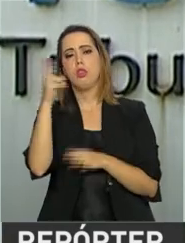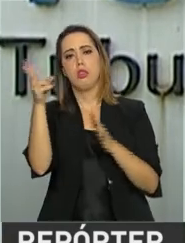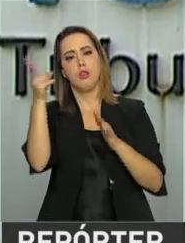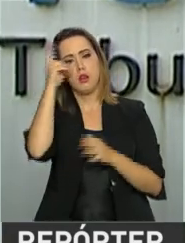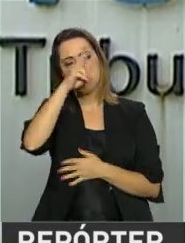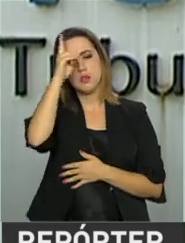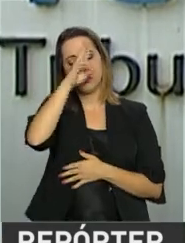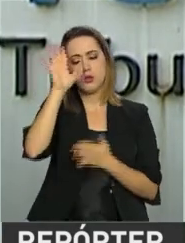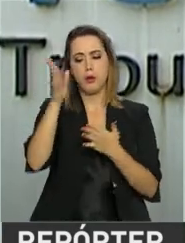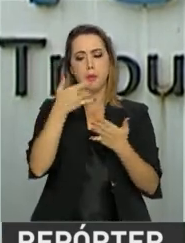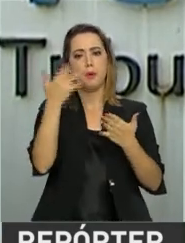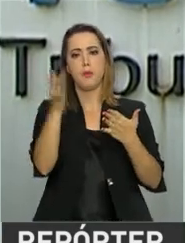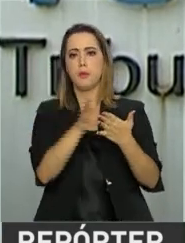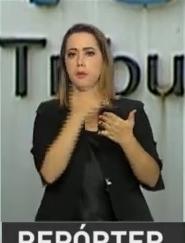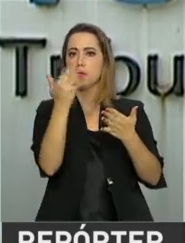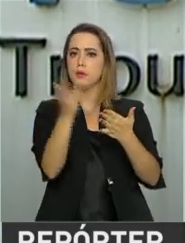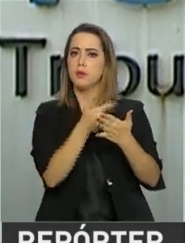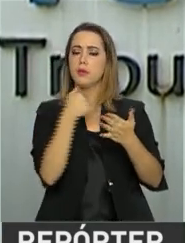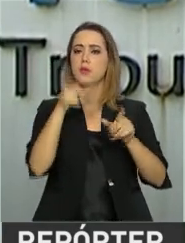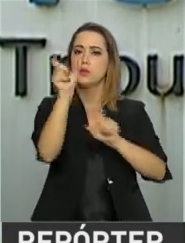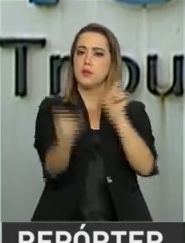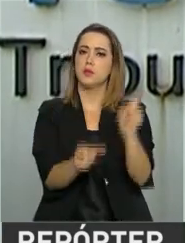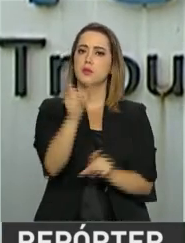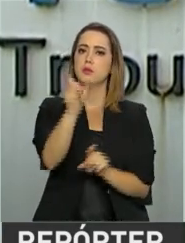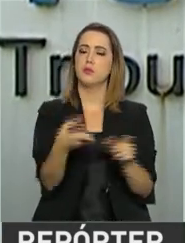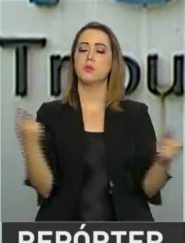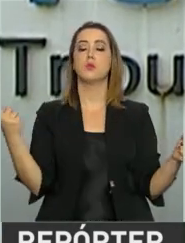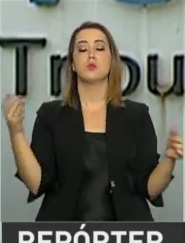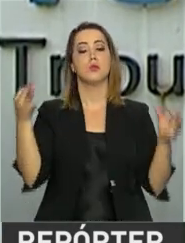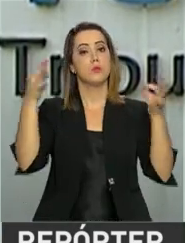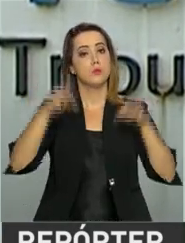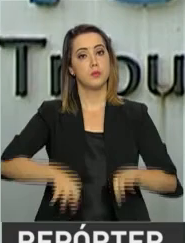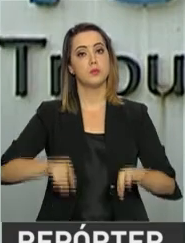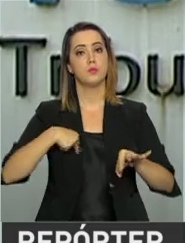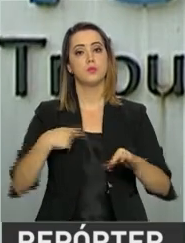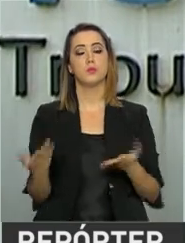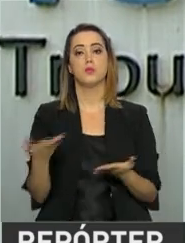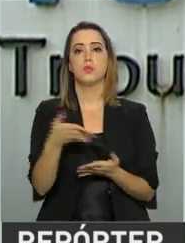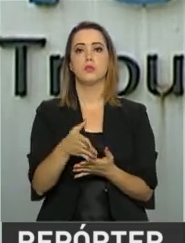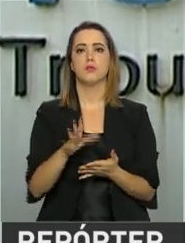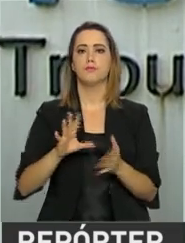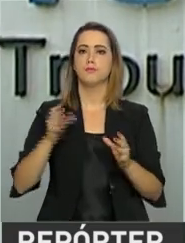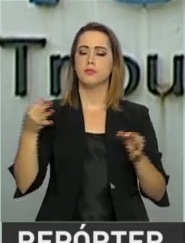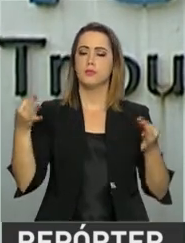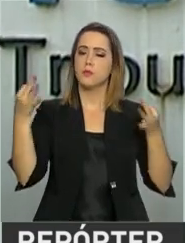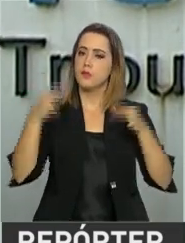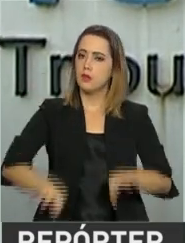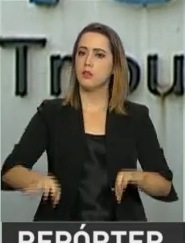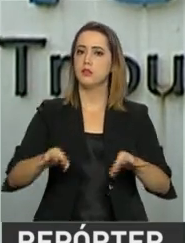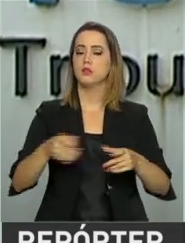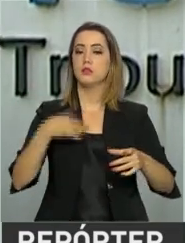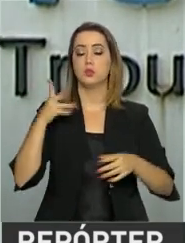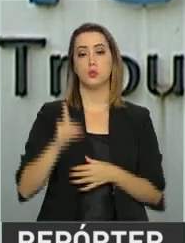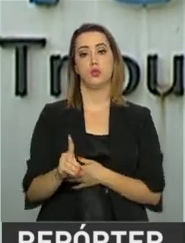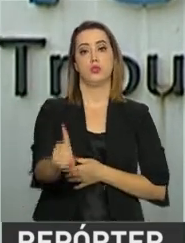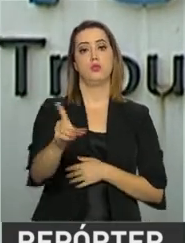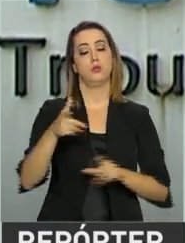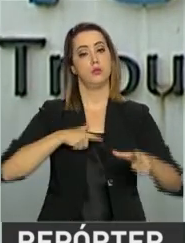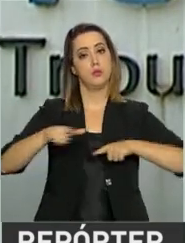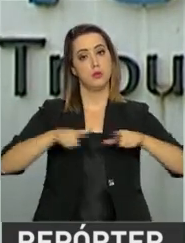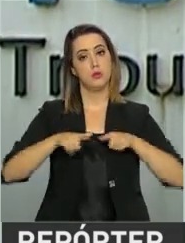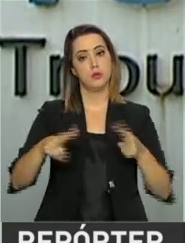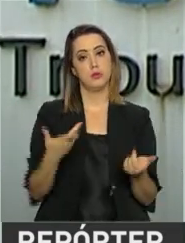fatos históricos e personalidades marcantes nessa consolidação dos direitos trabalhistas brasileiros